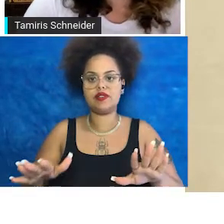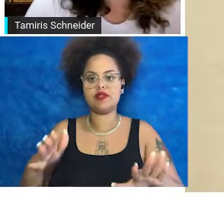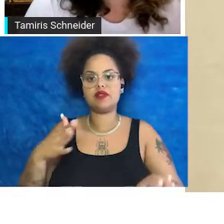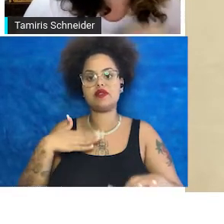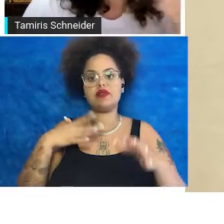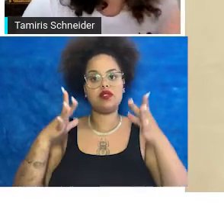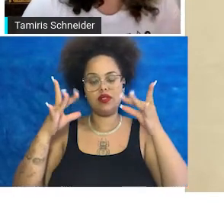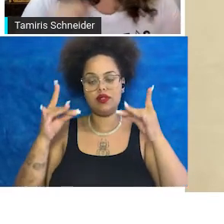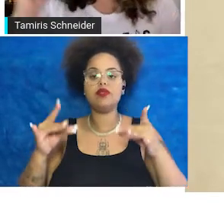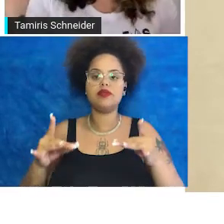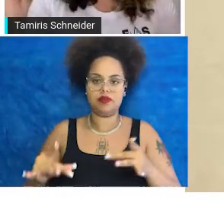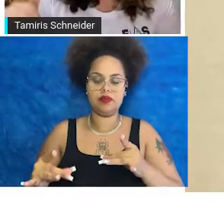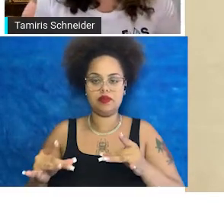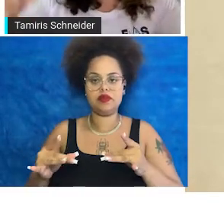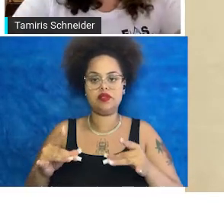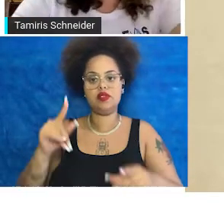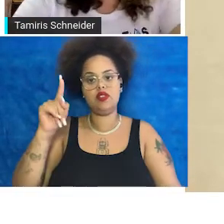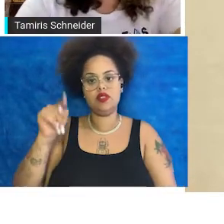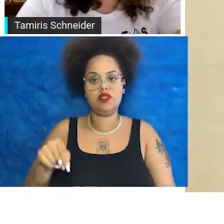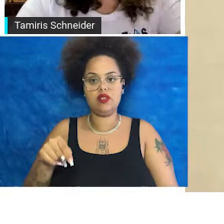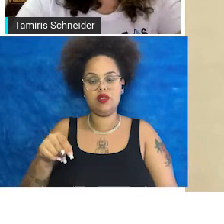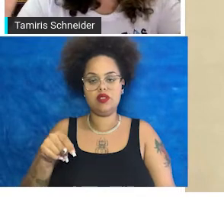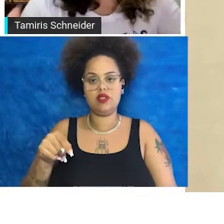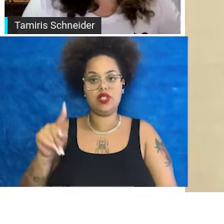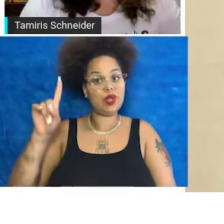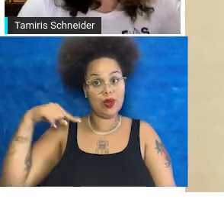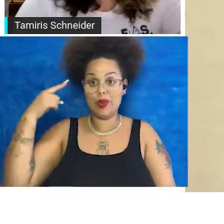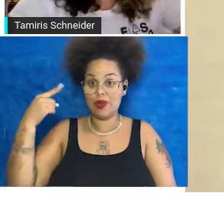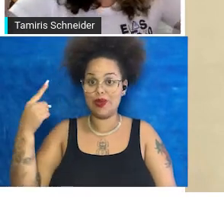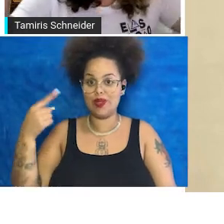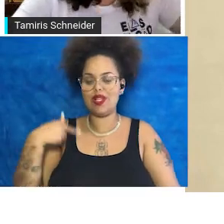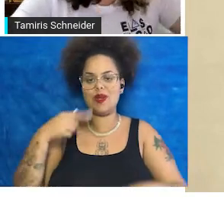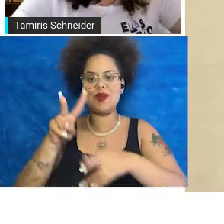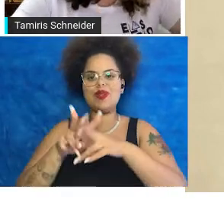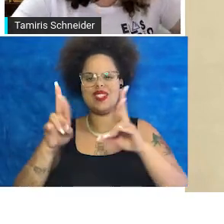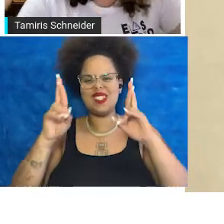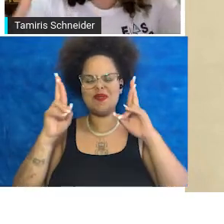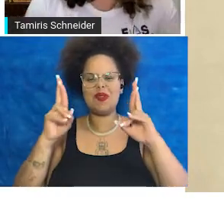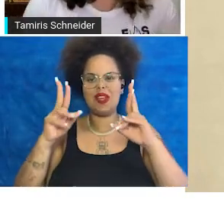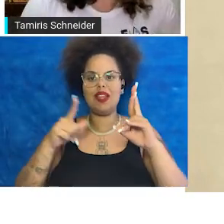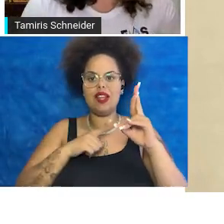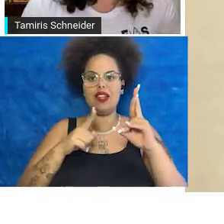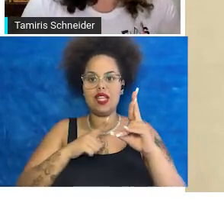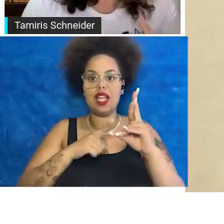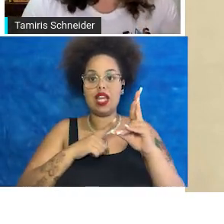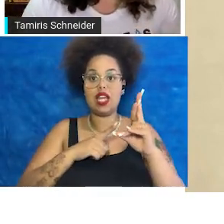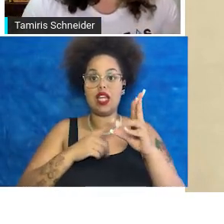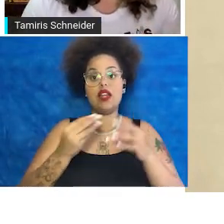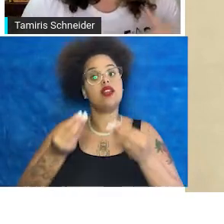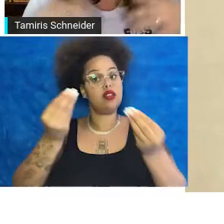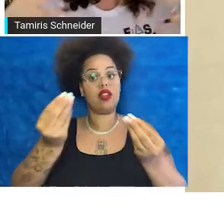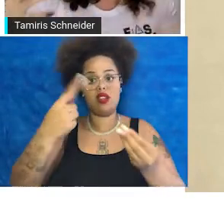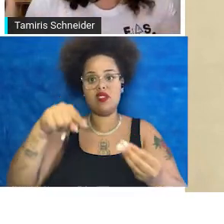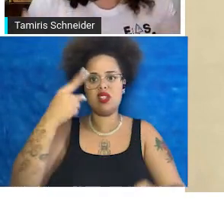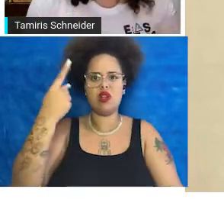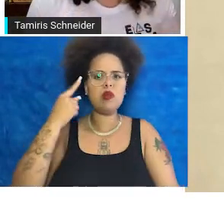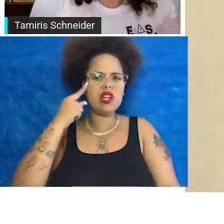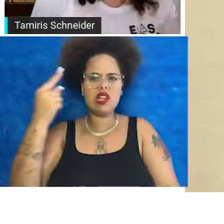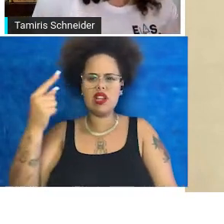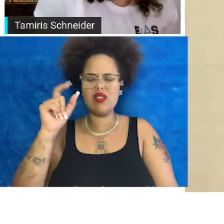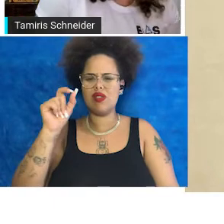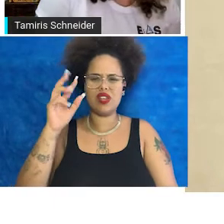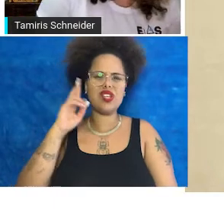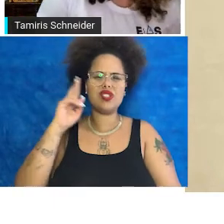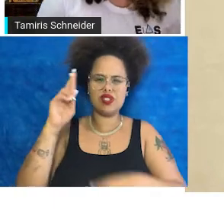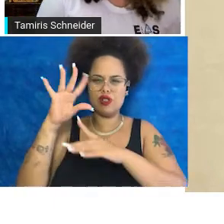meu conteúdo aqui foi loucura. Eu espero que tenha dado a vocês uma ideia do que é a direção